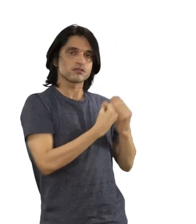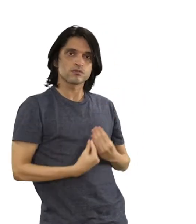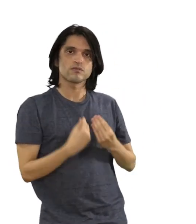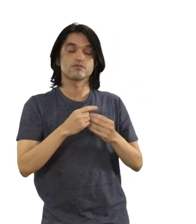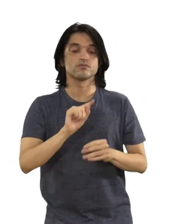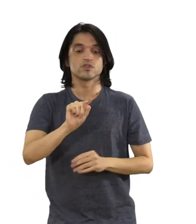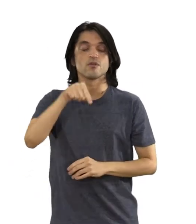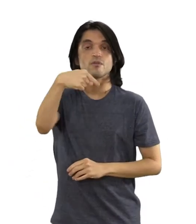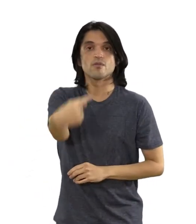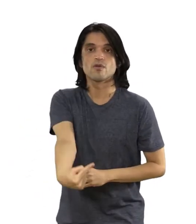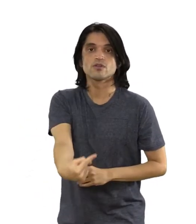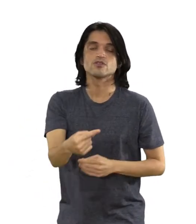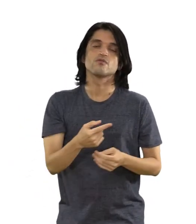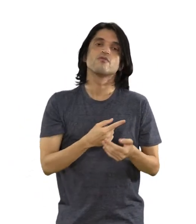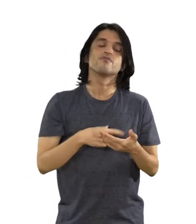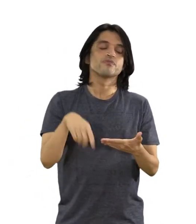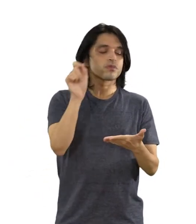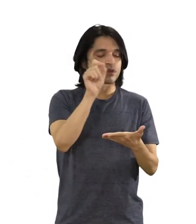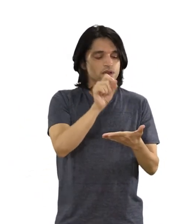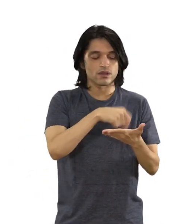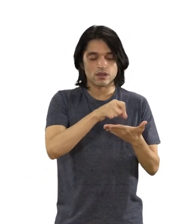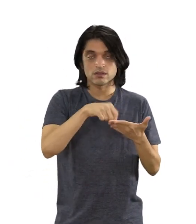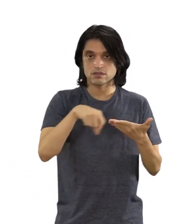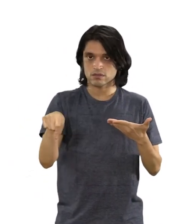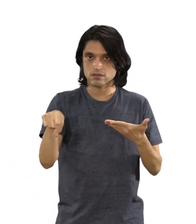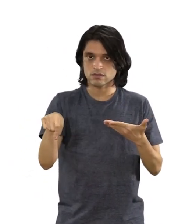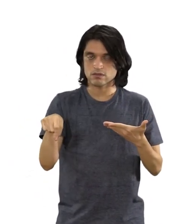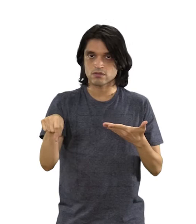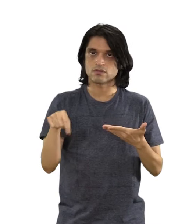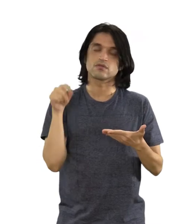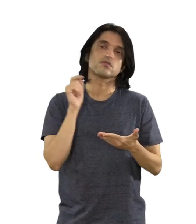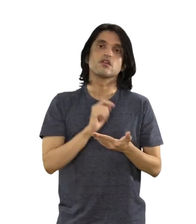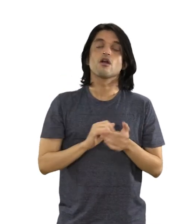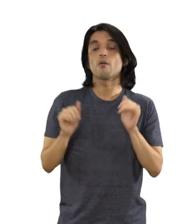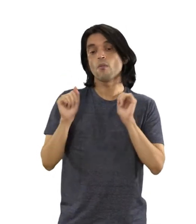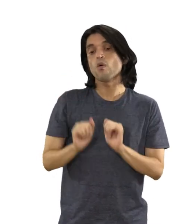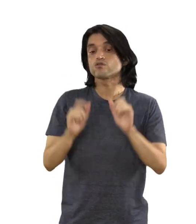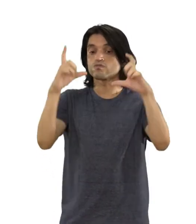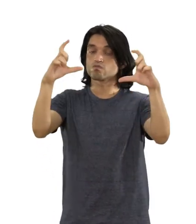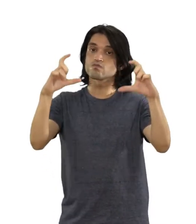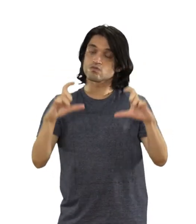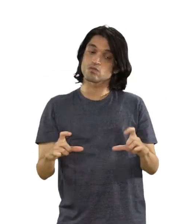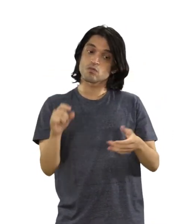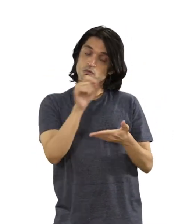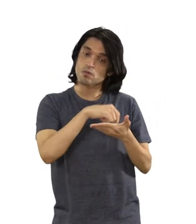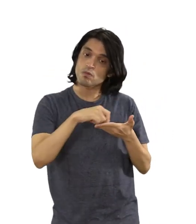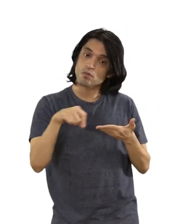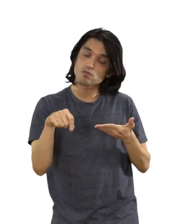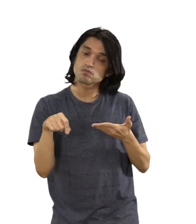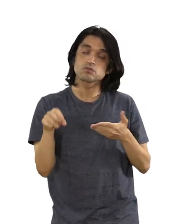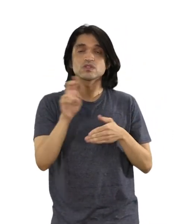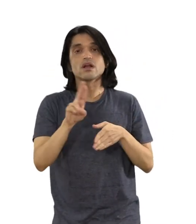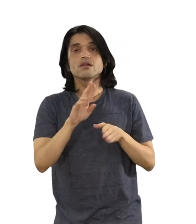Depois, a assinatura. O remetente também pode utilizar o espaço da assinatura para fazer a